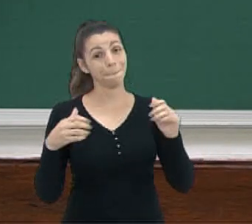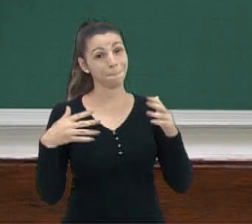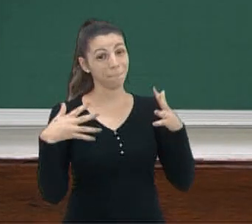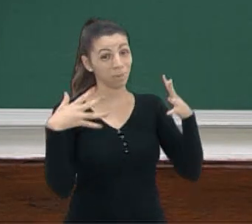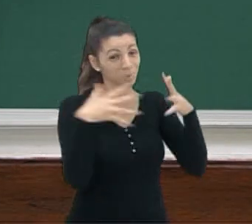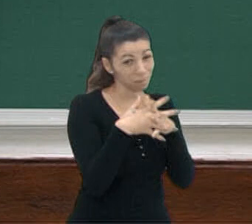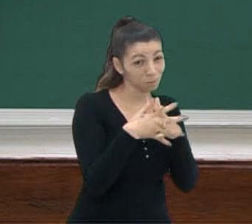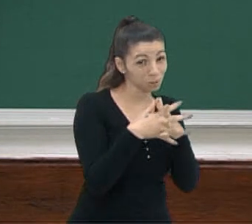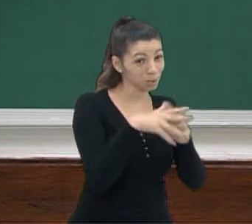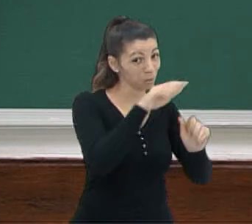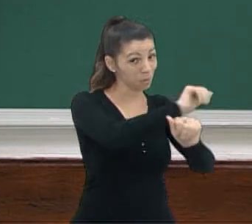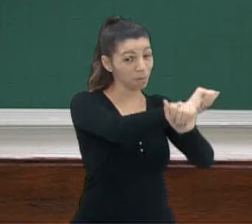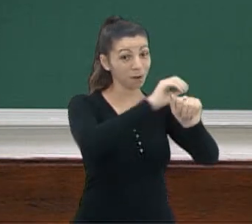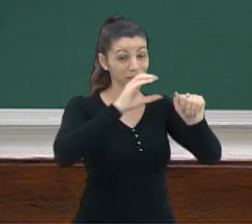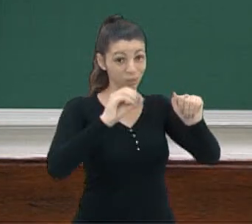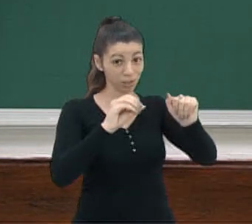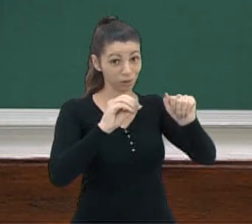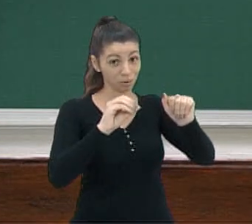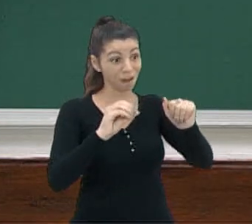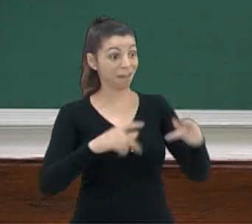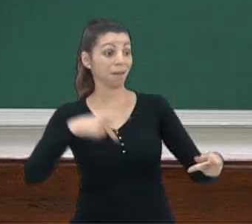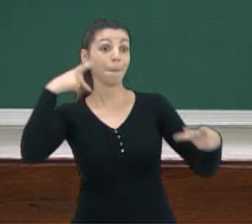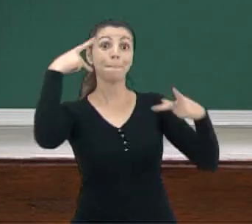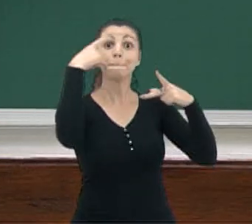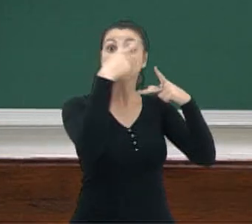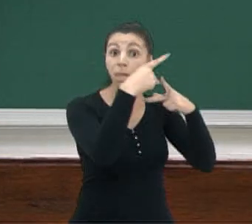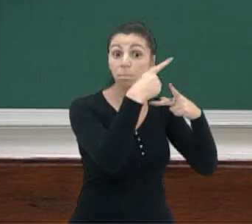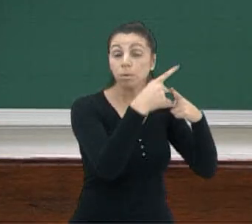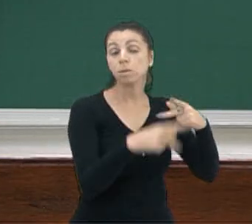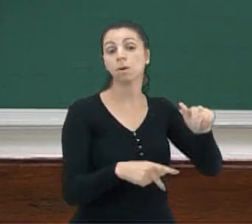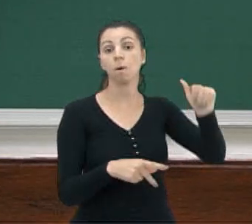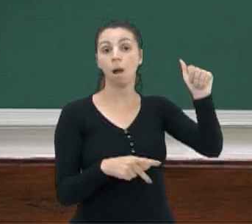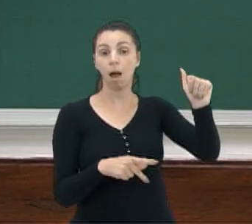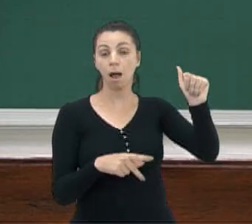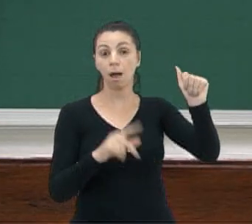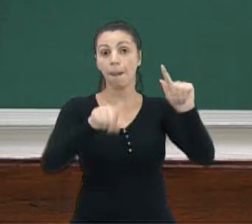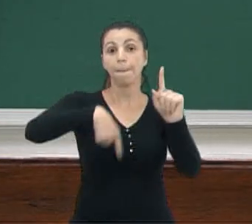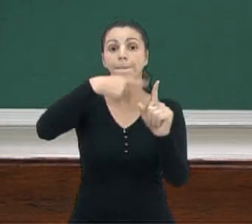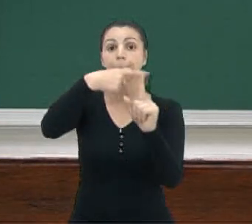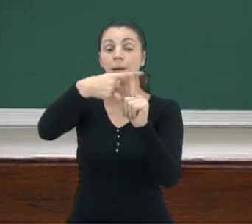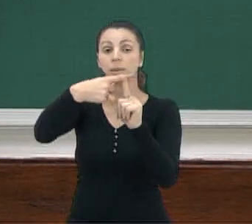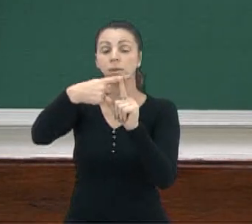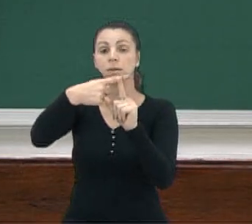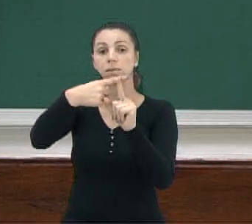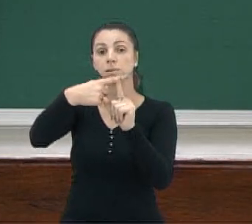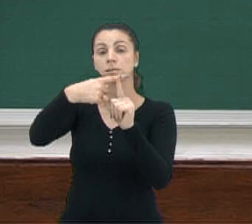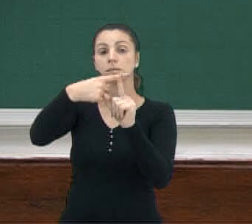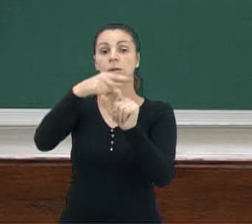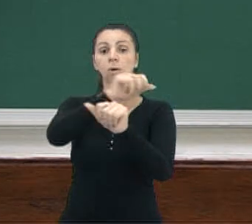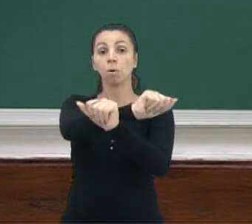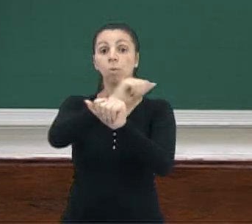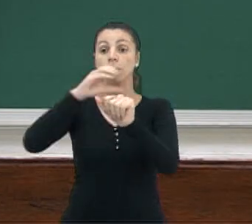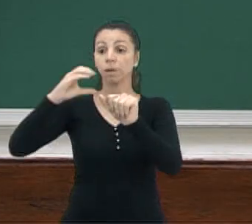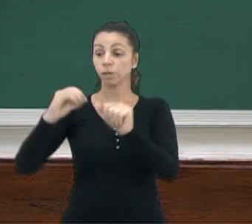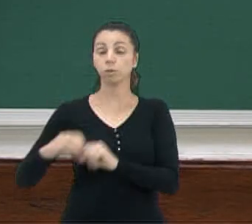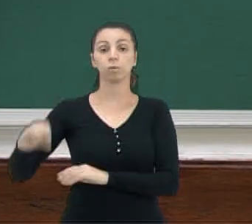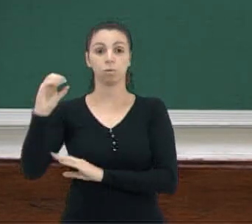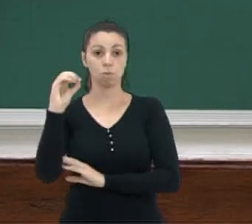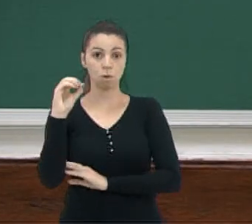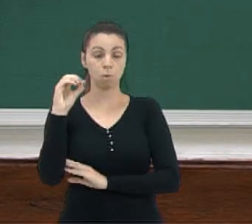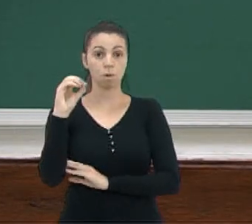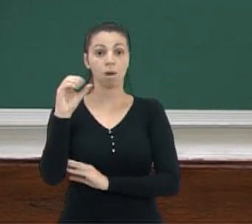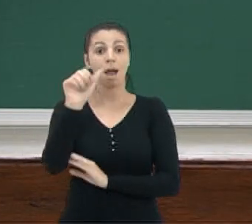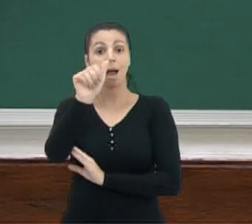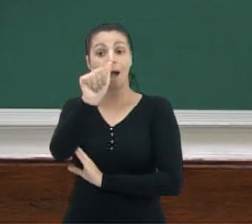né? Preposição a mais o artigo o. Junta as duas coisas, vai dar aquele ao, né? O que é o ao?